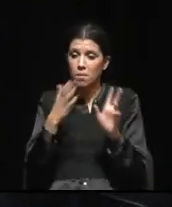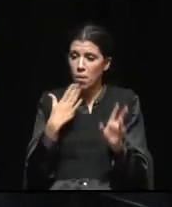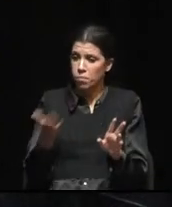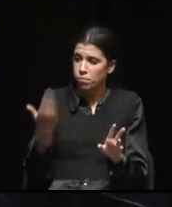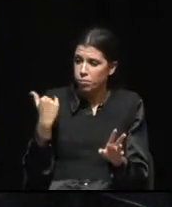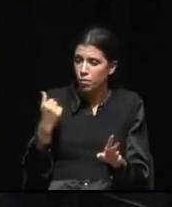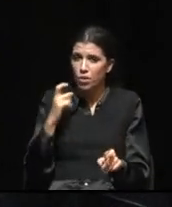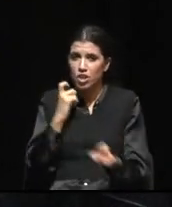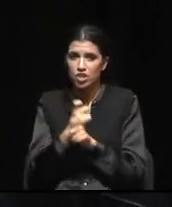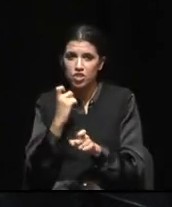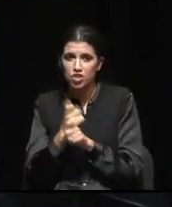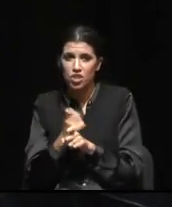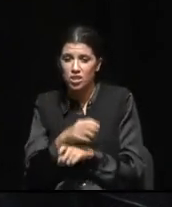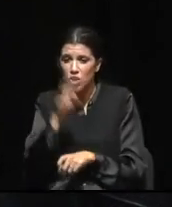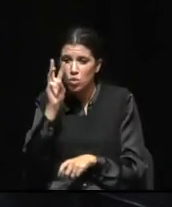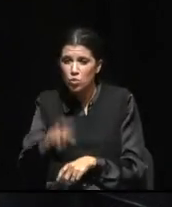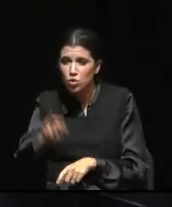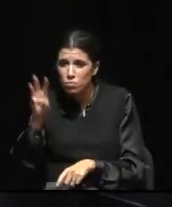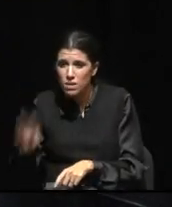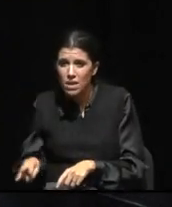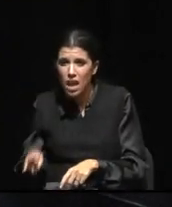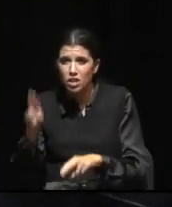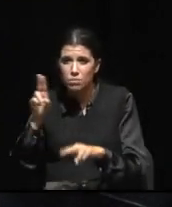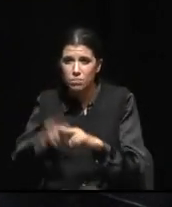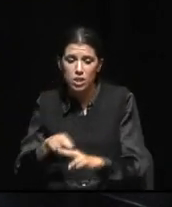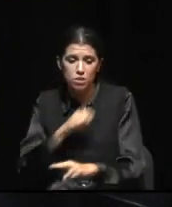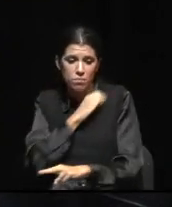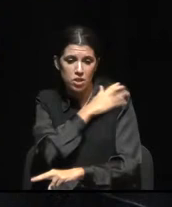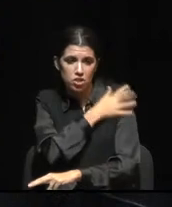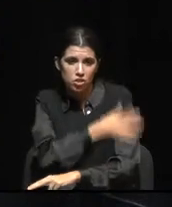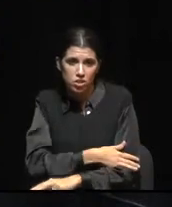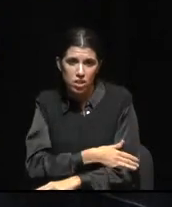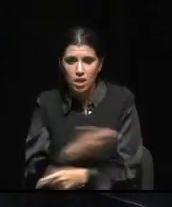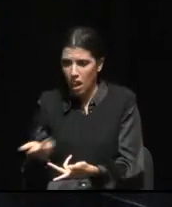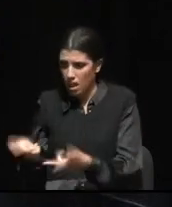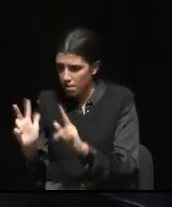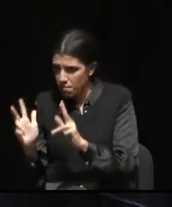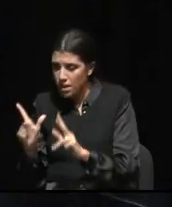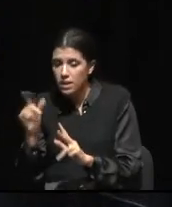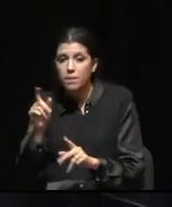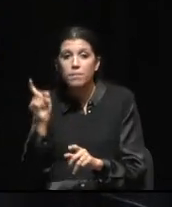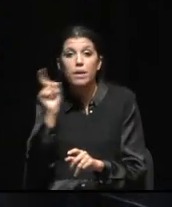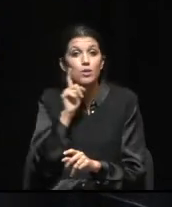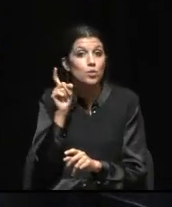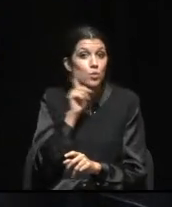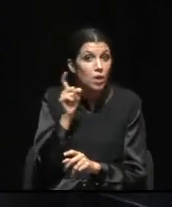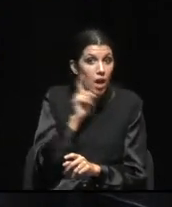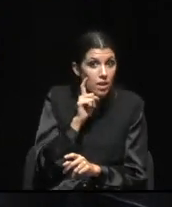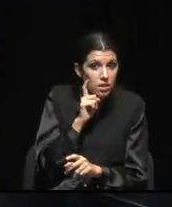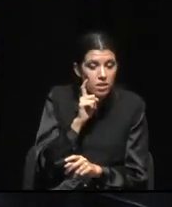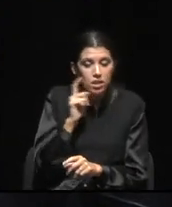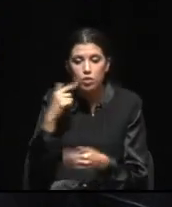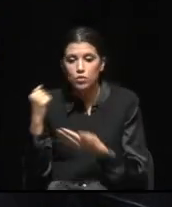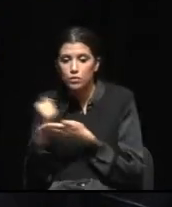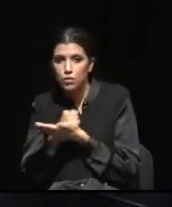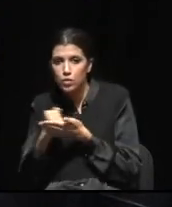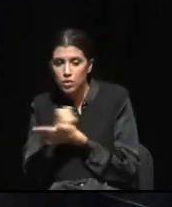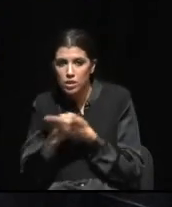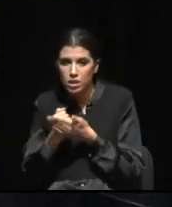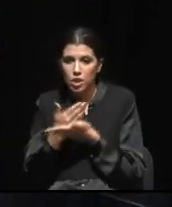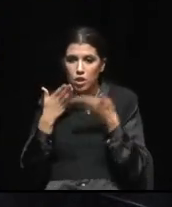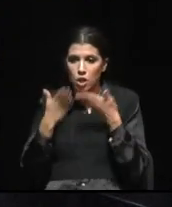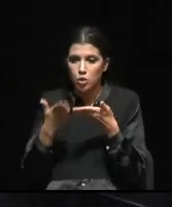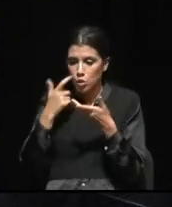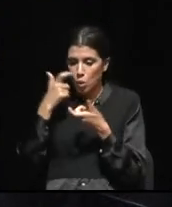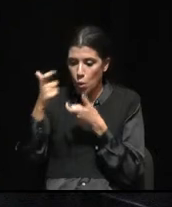exigência de libertação dos milhares de presos palestinianos e a questão da Segurança não só dos trabalhadores da Ajuda